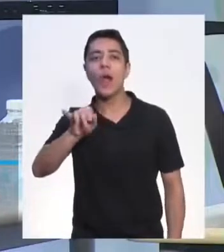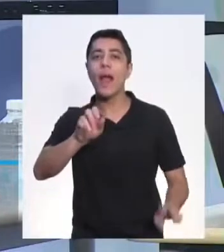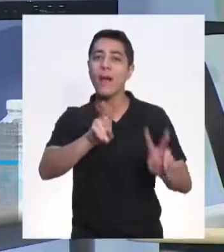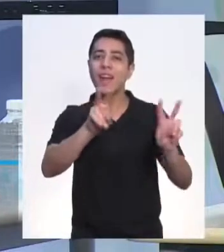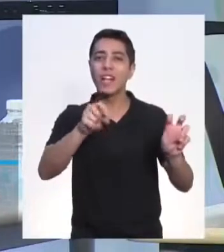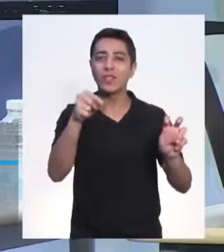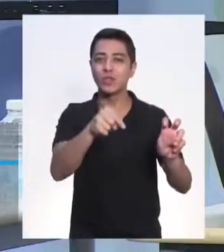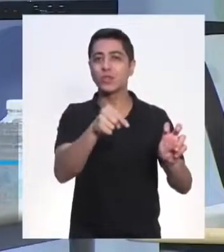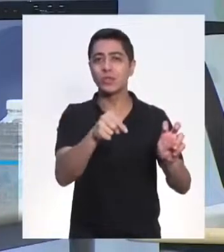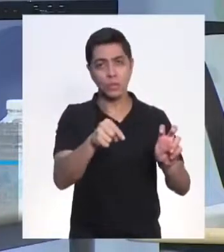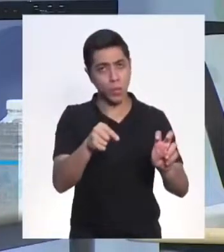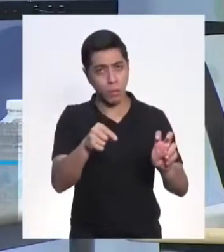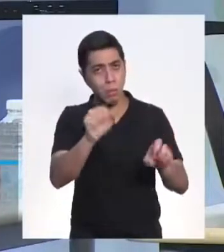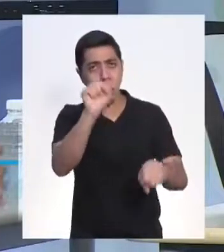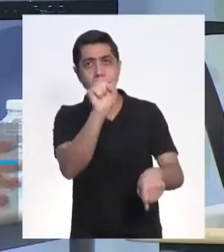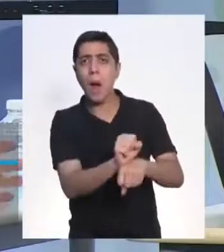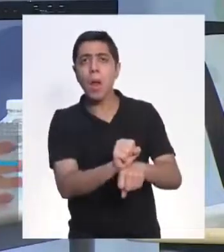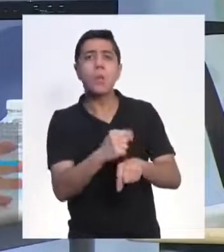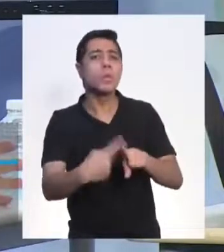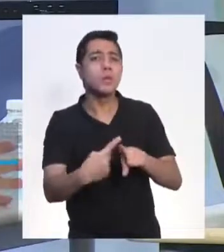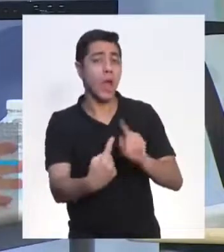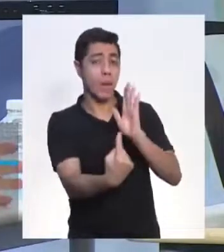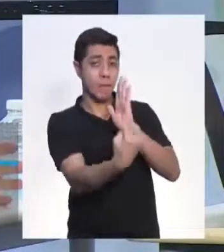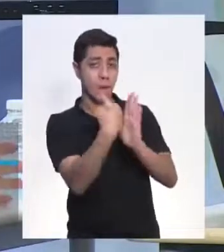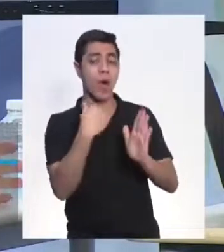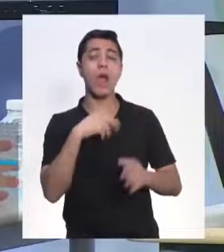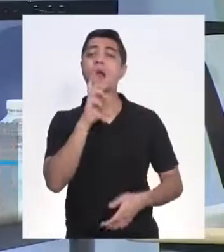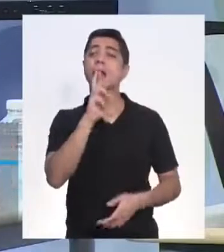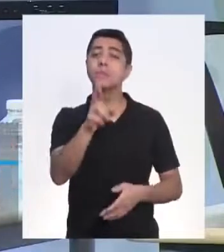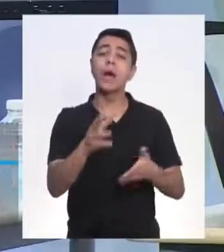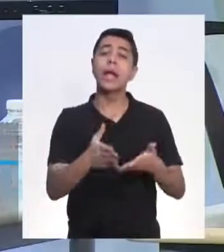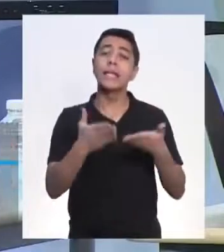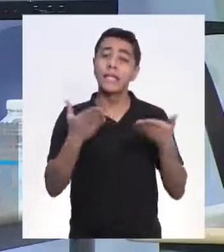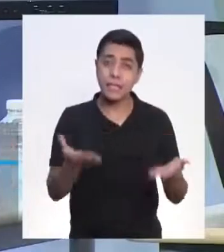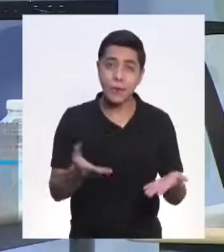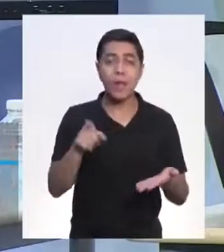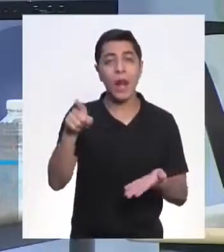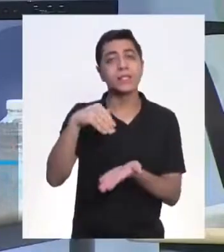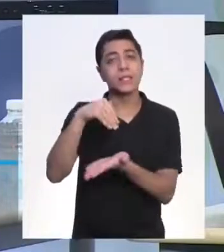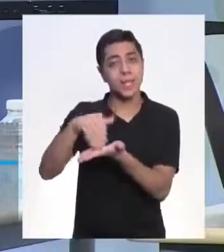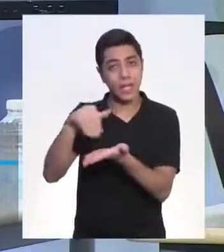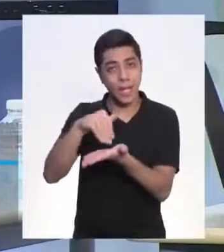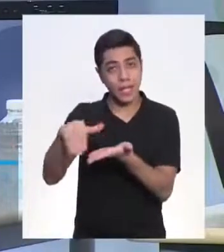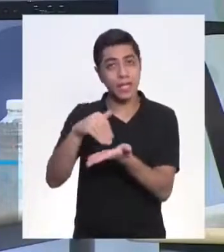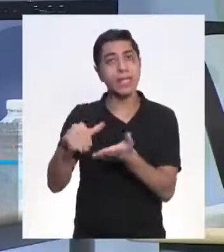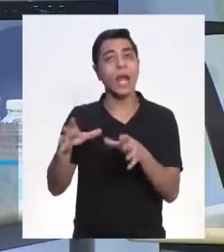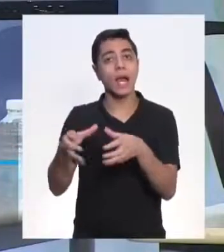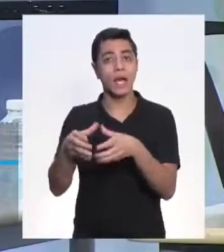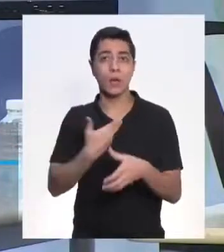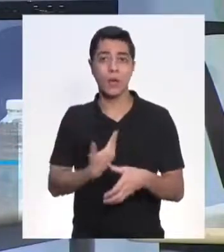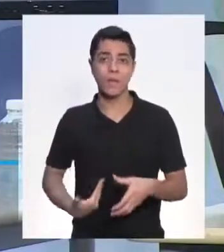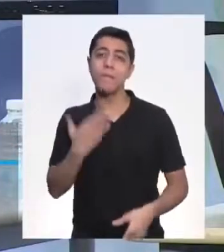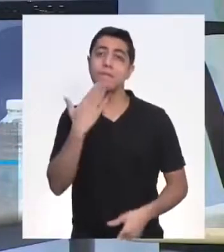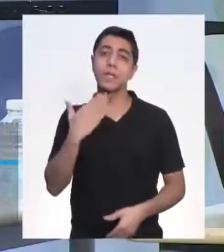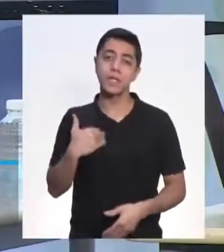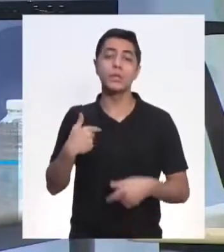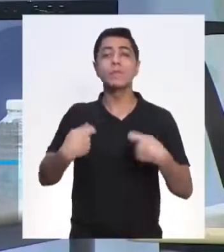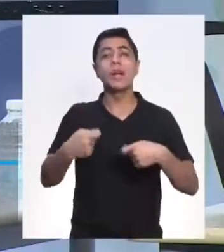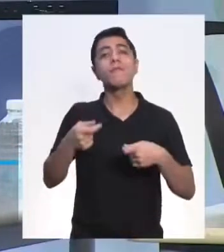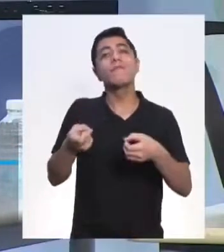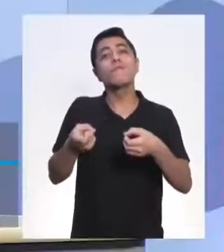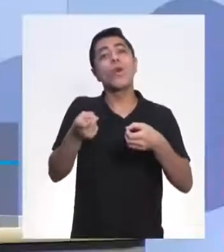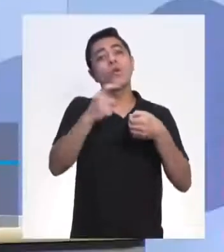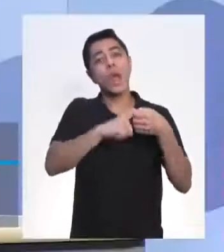conta do retorno às aulas. Então, se for possível, a gente vai retornar sim, tá bom? Bom, professora Roberta, conta para mim do